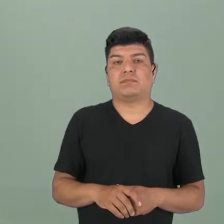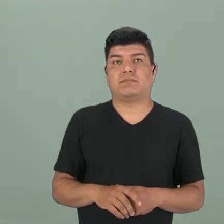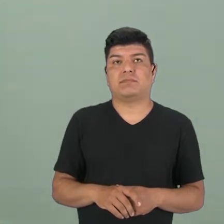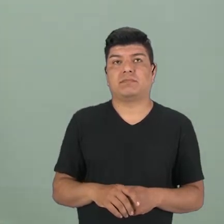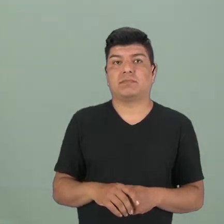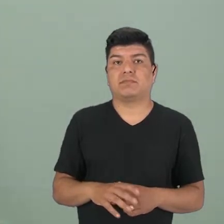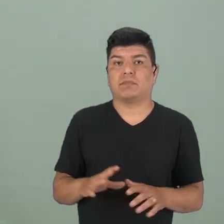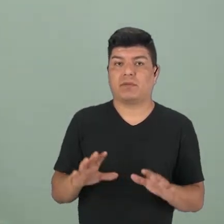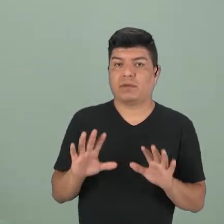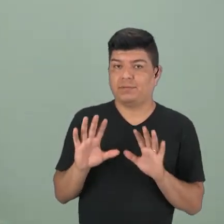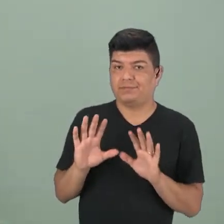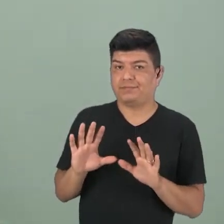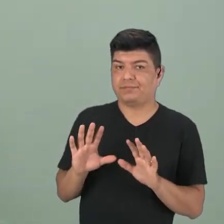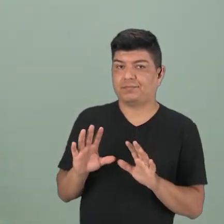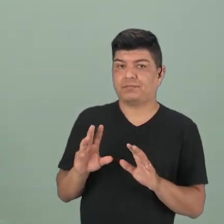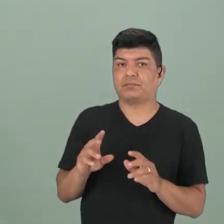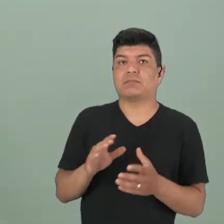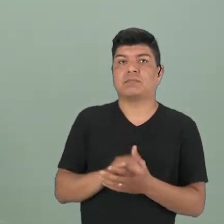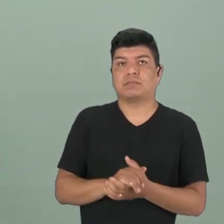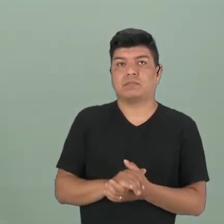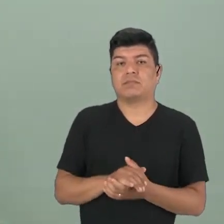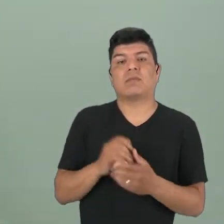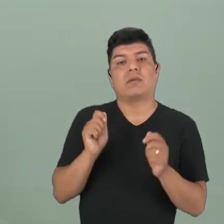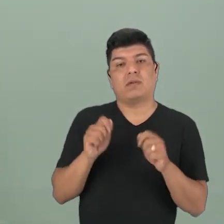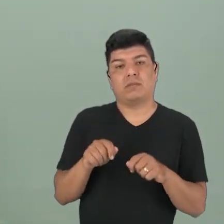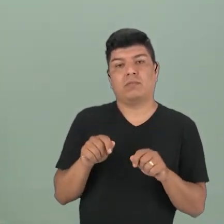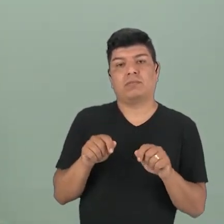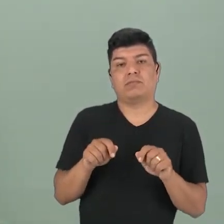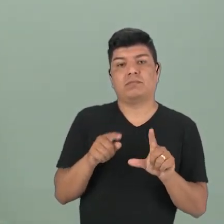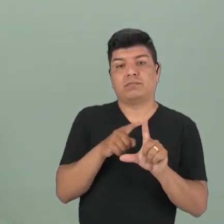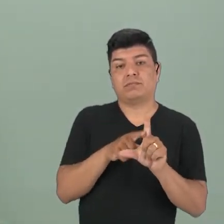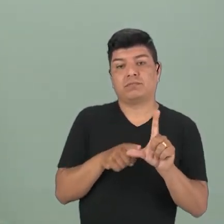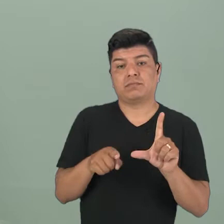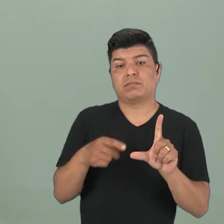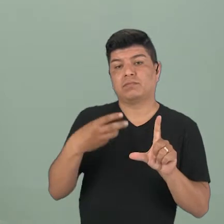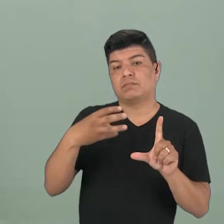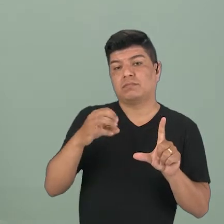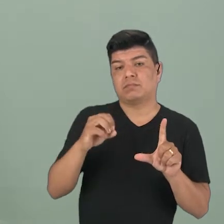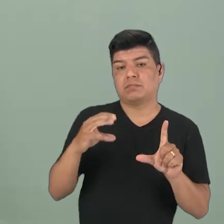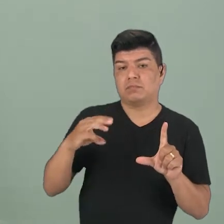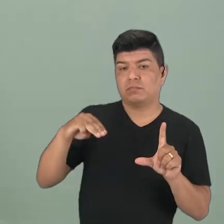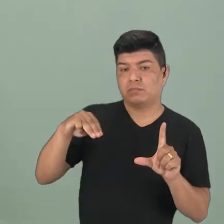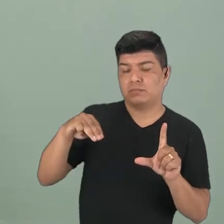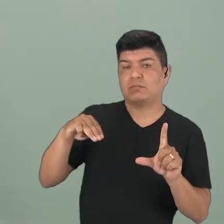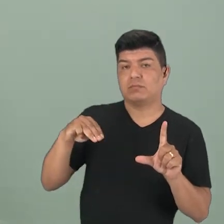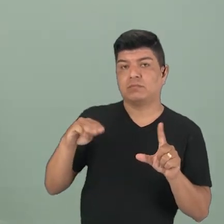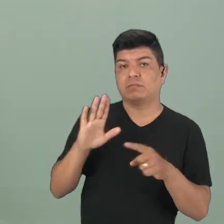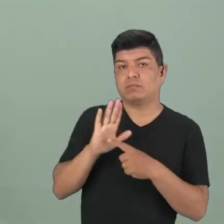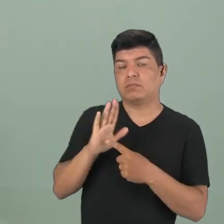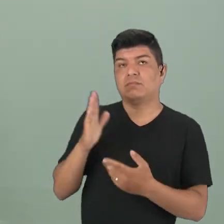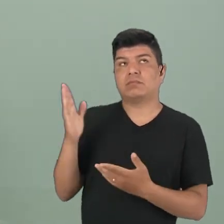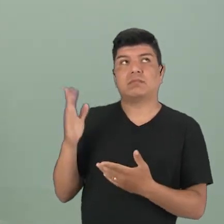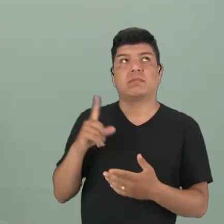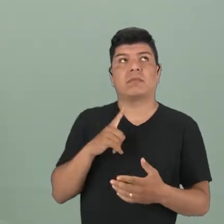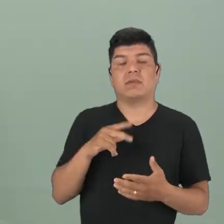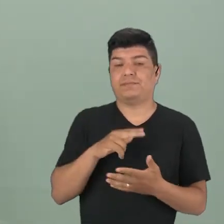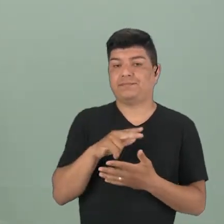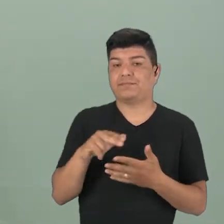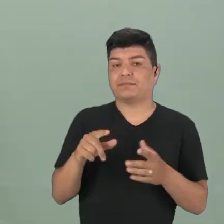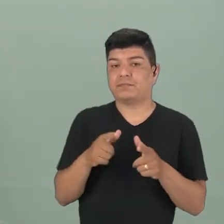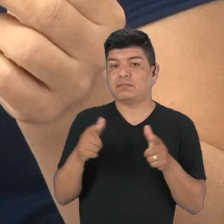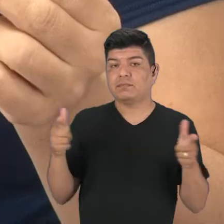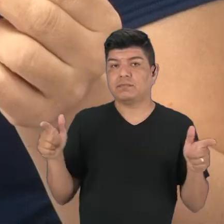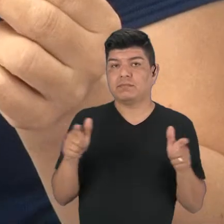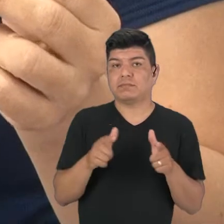Quando a gente fala sobre medidas, então tá, eu posso usar uma régua aqui de 30 centímetros, que é a que eu tô segurando aqui. As réguas têm vários